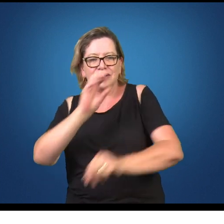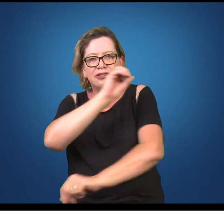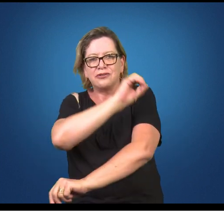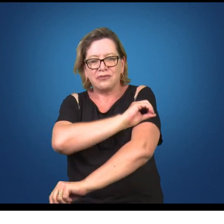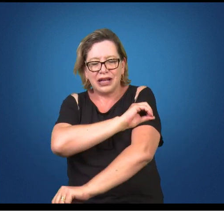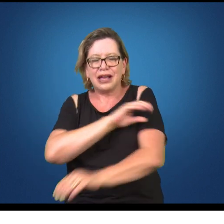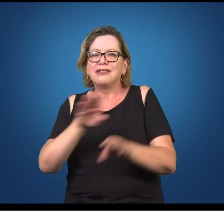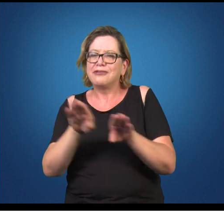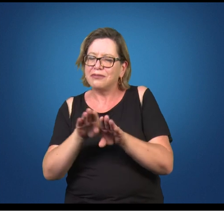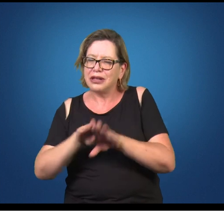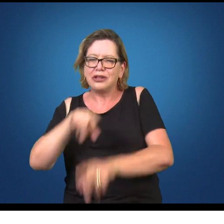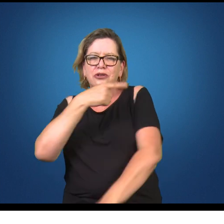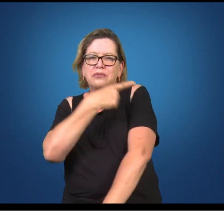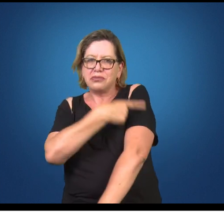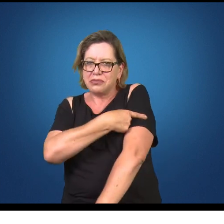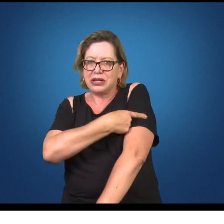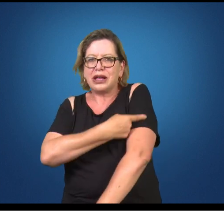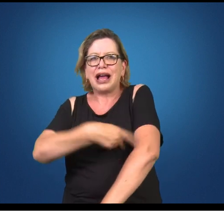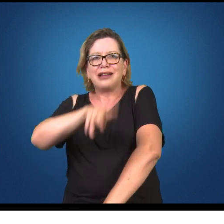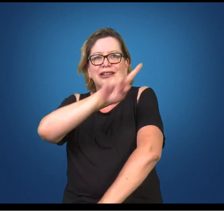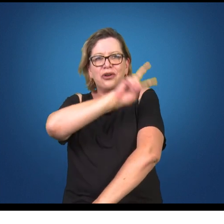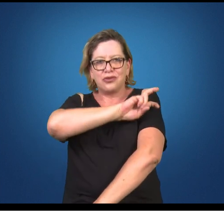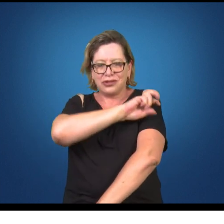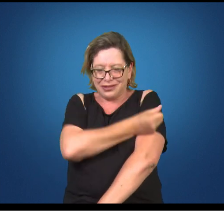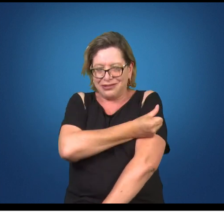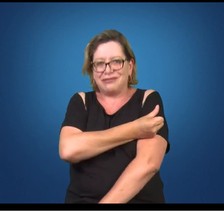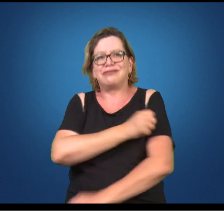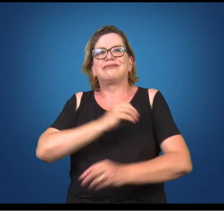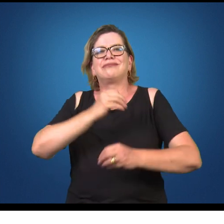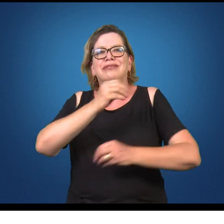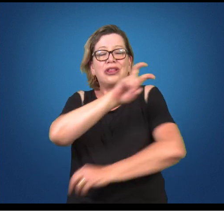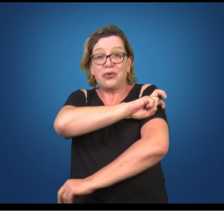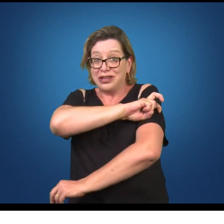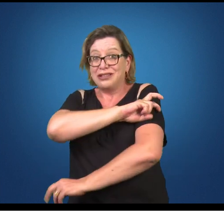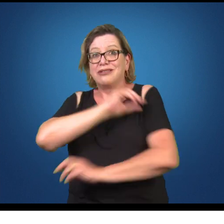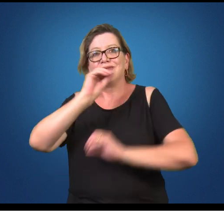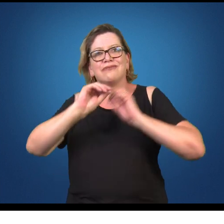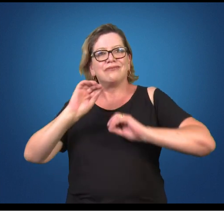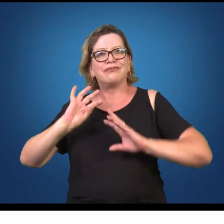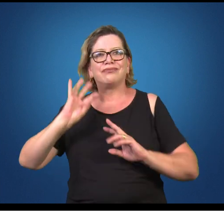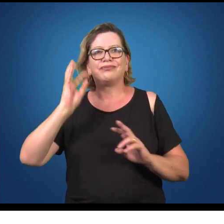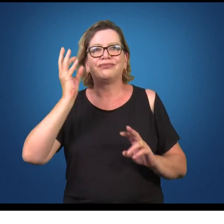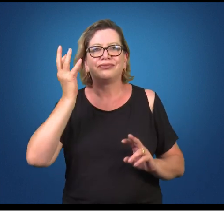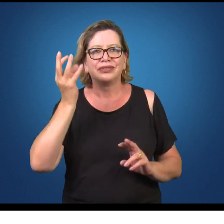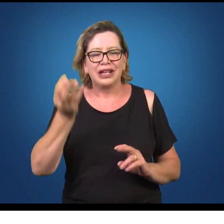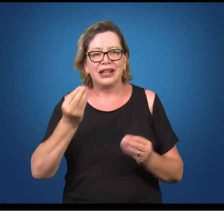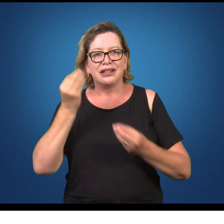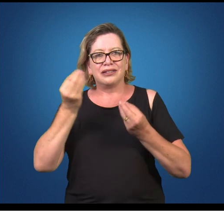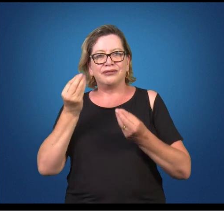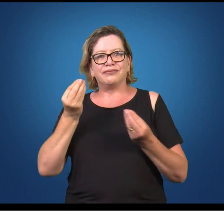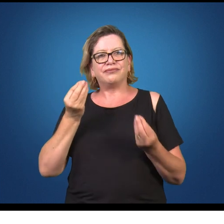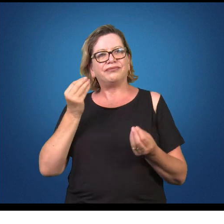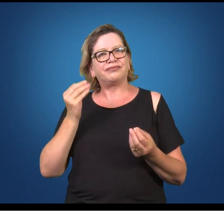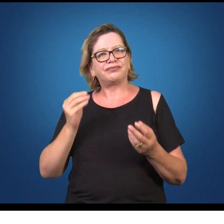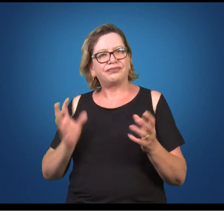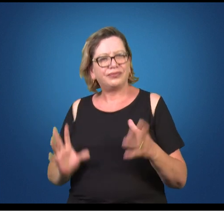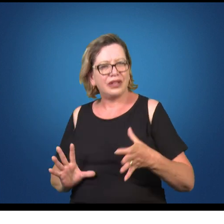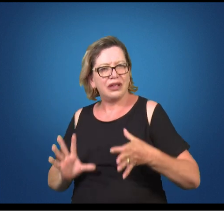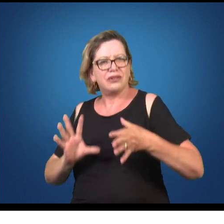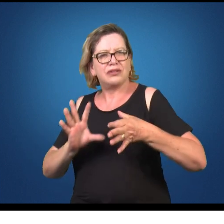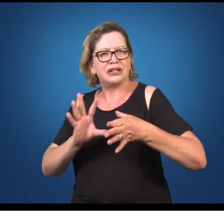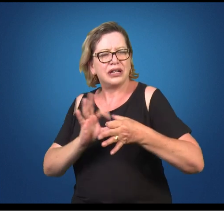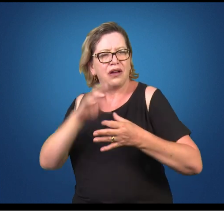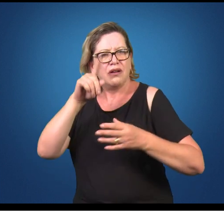infantil e na nos ensinos, nos primeiros anos do ensino fundamental, eu acho que essa integração